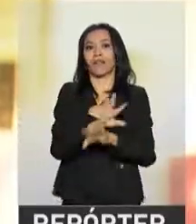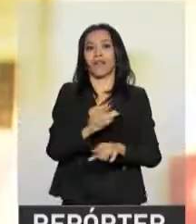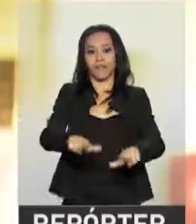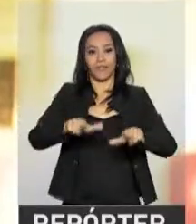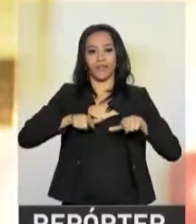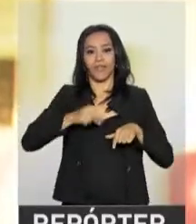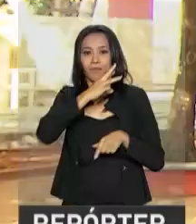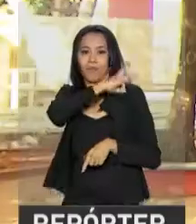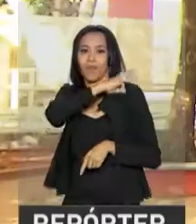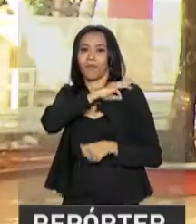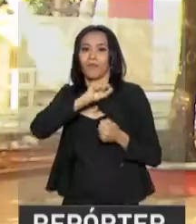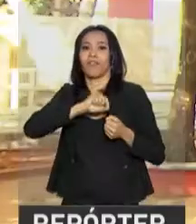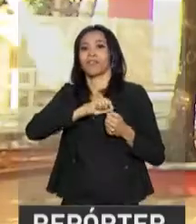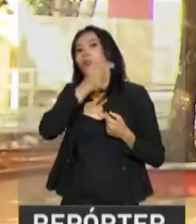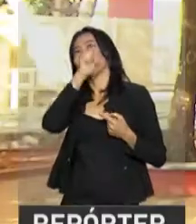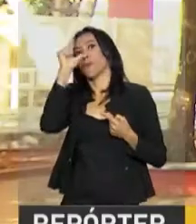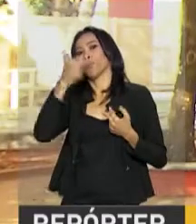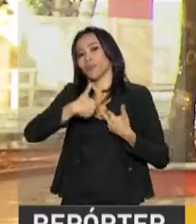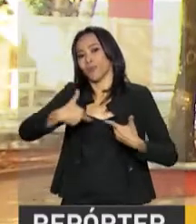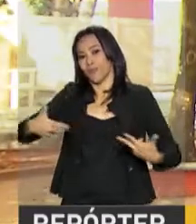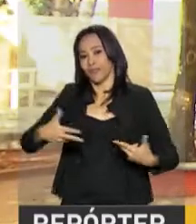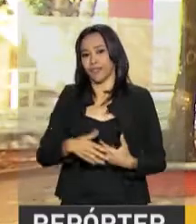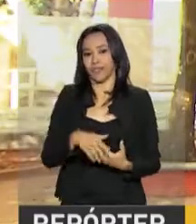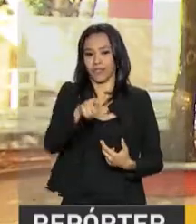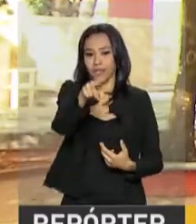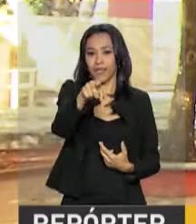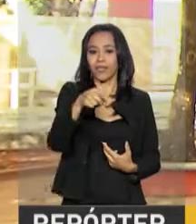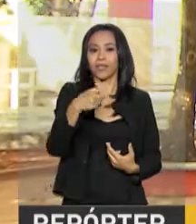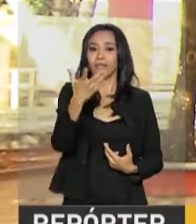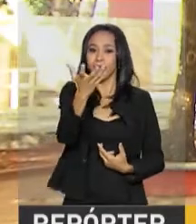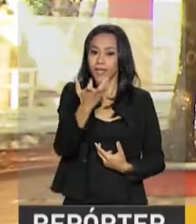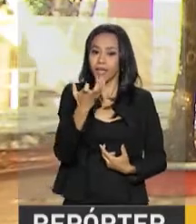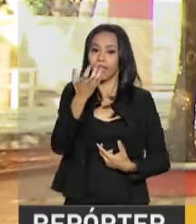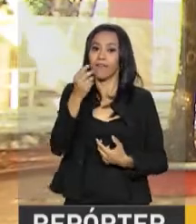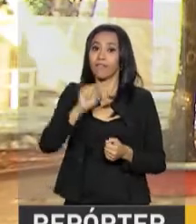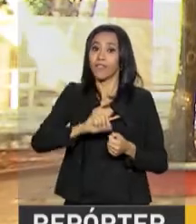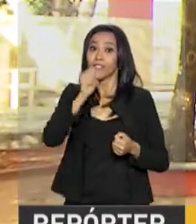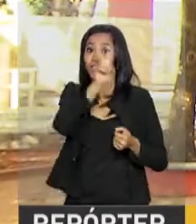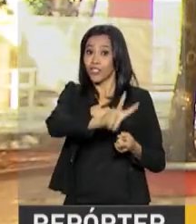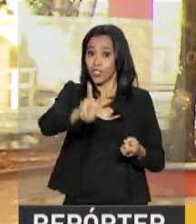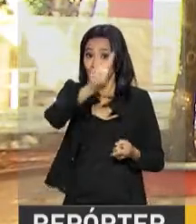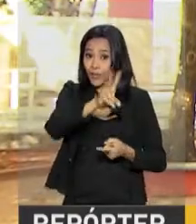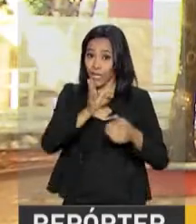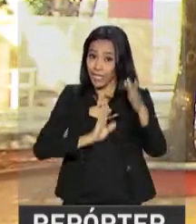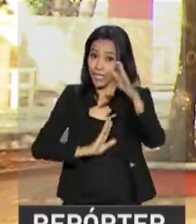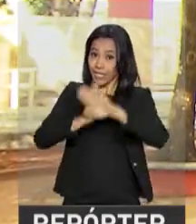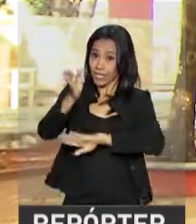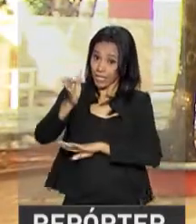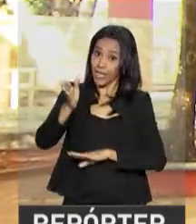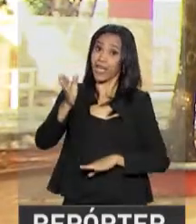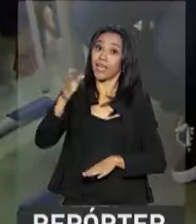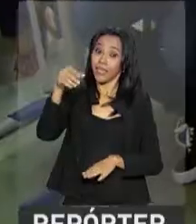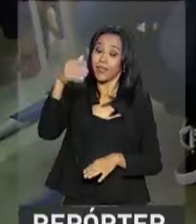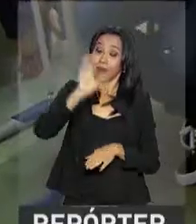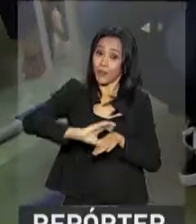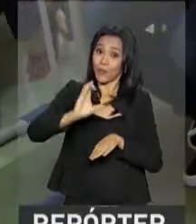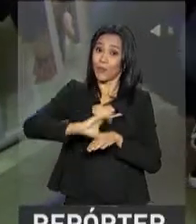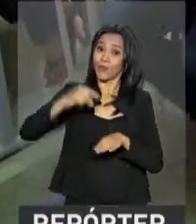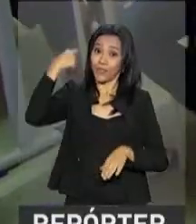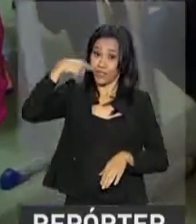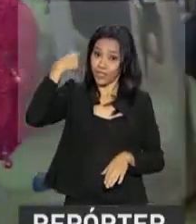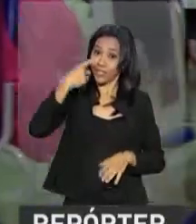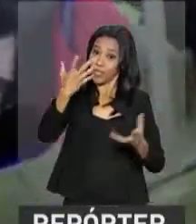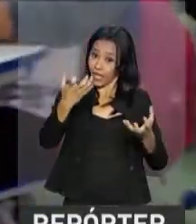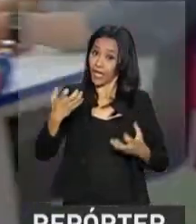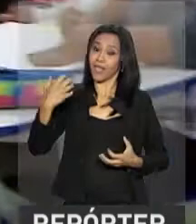outros vôos saindo de lá quase um vestibular e passar no diante do campeão advogado a educação